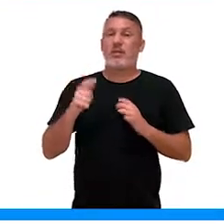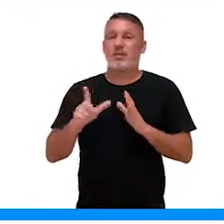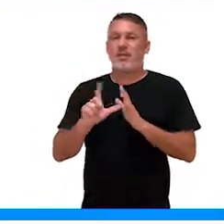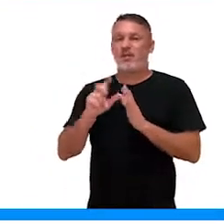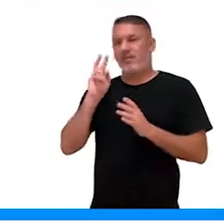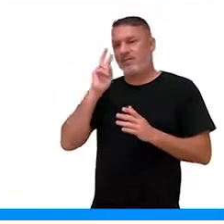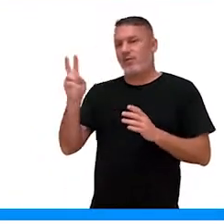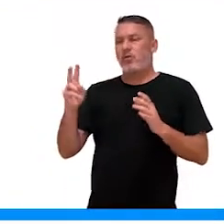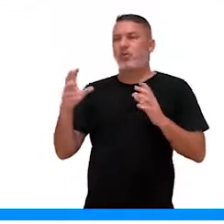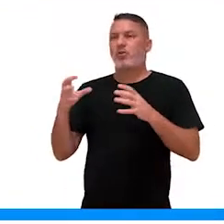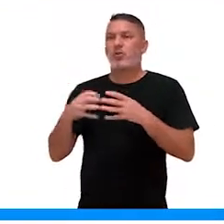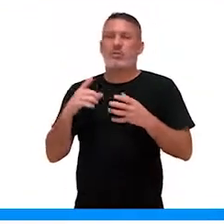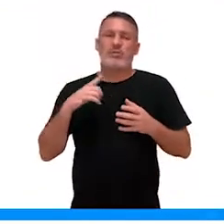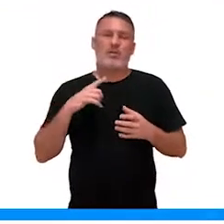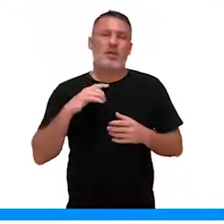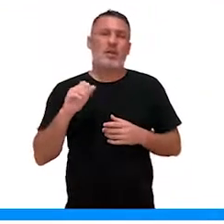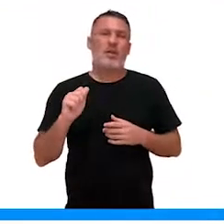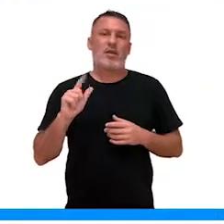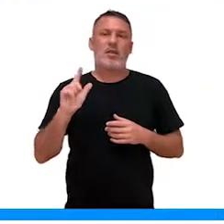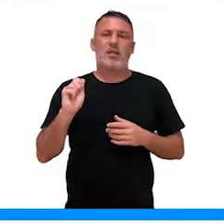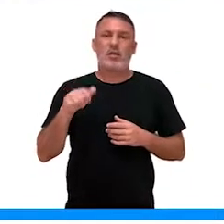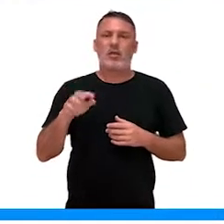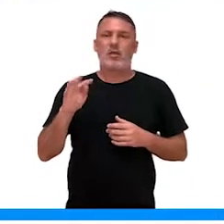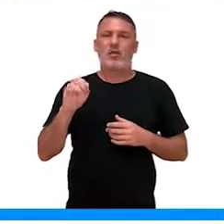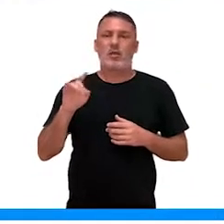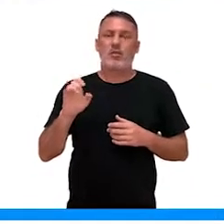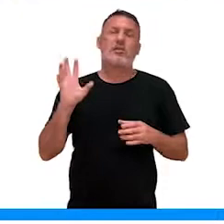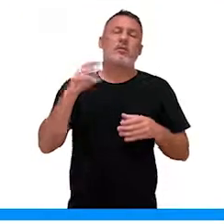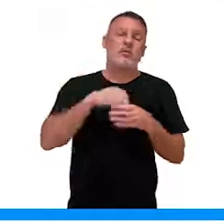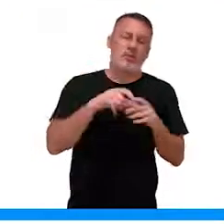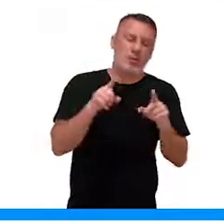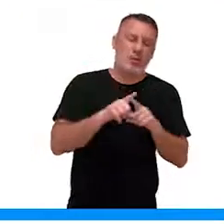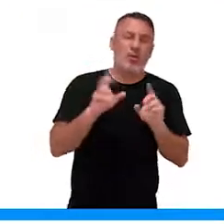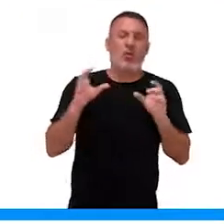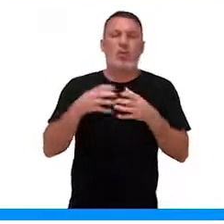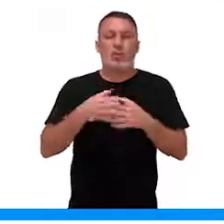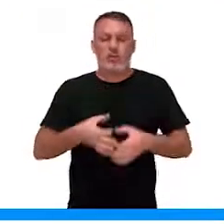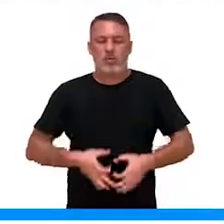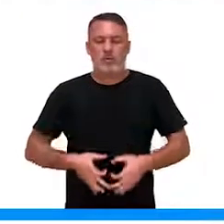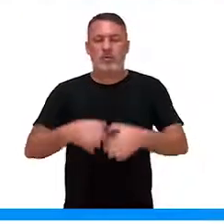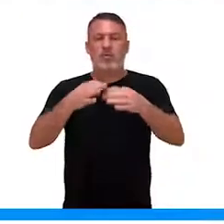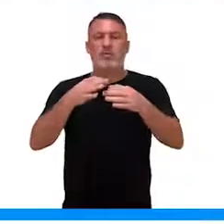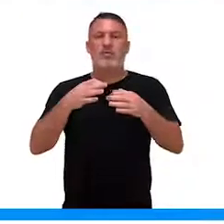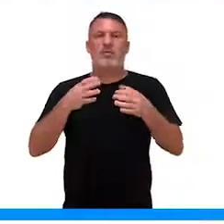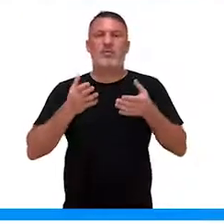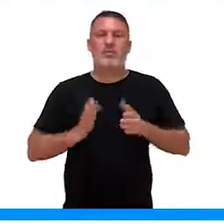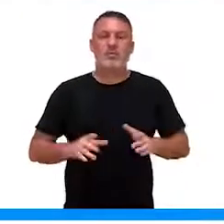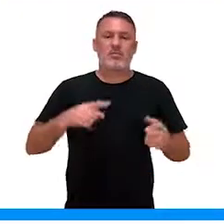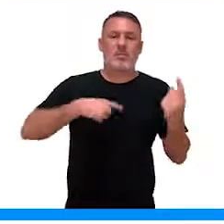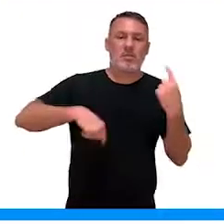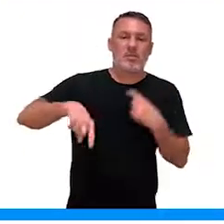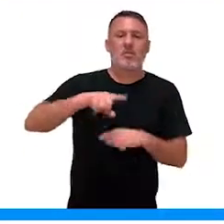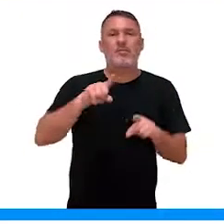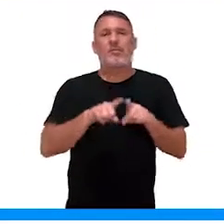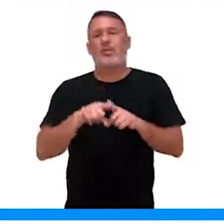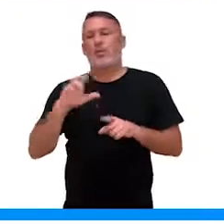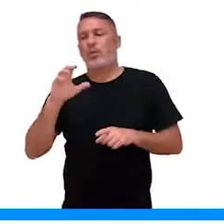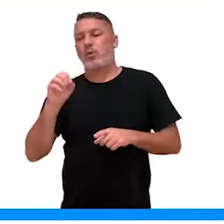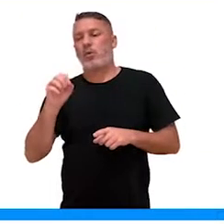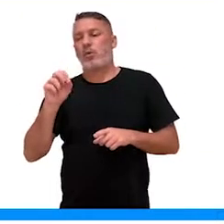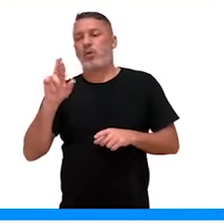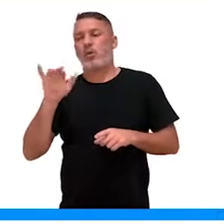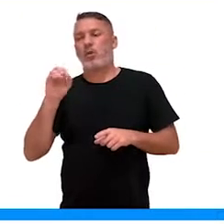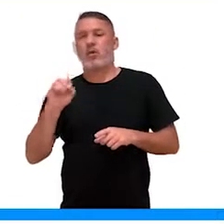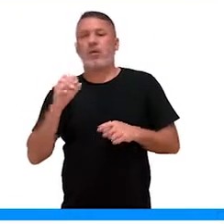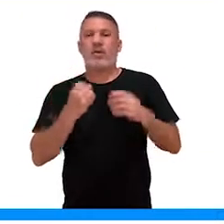aqui do alantoide, né? Ele vai fazer parte aqui do cordão umbilical e o córion vai fazer parte da formação